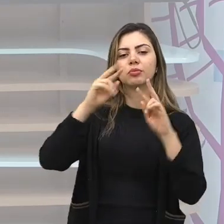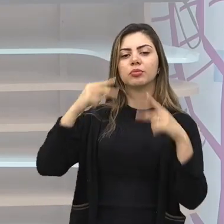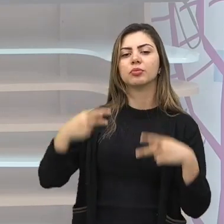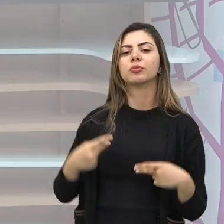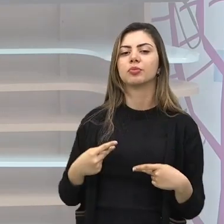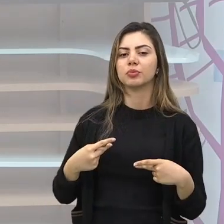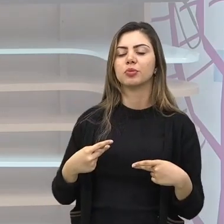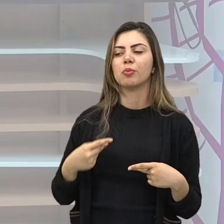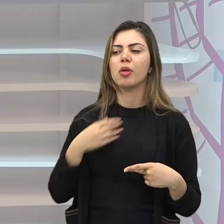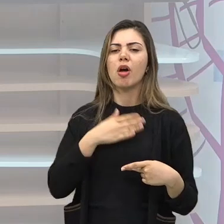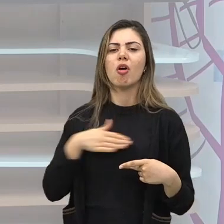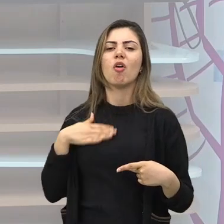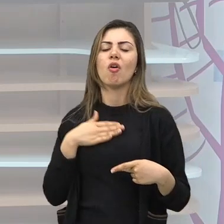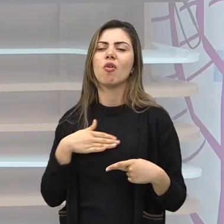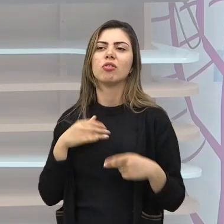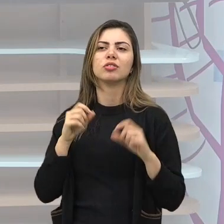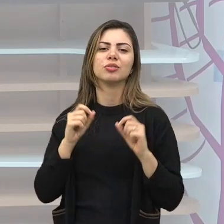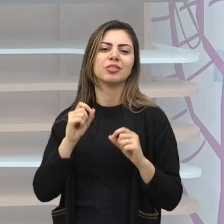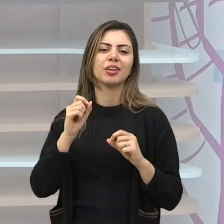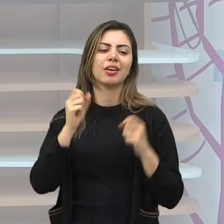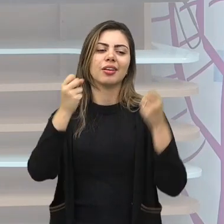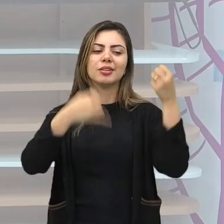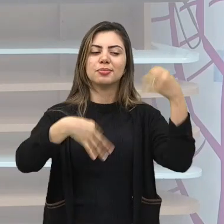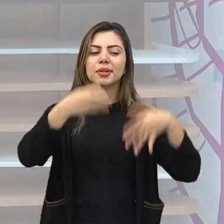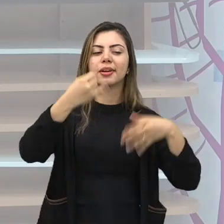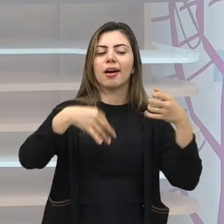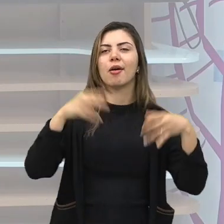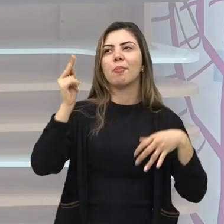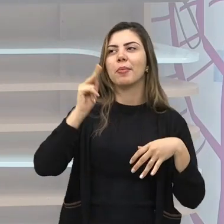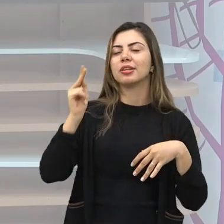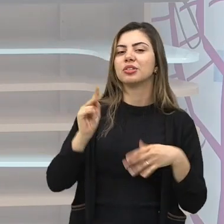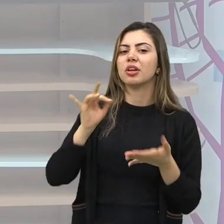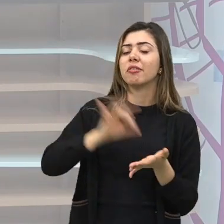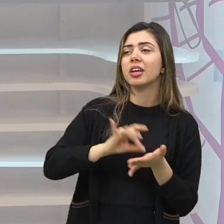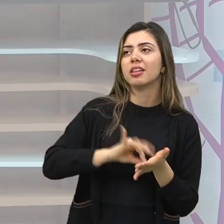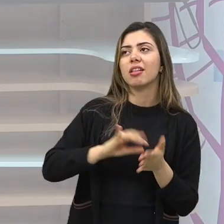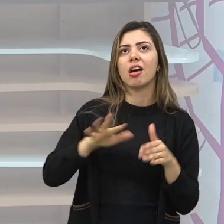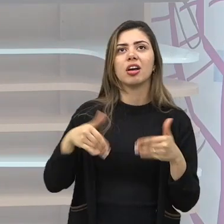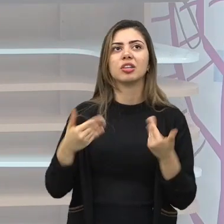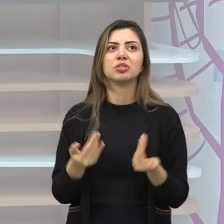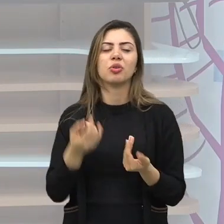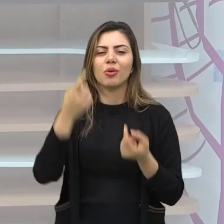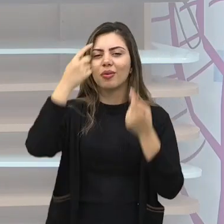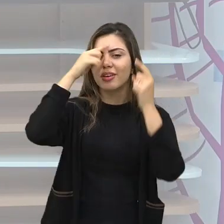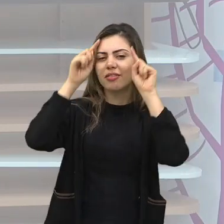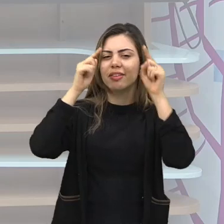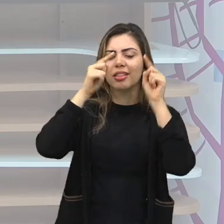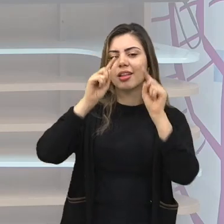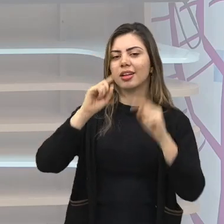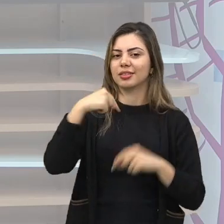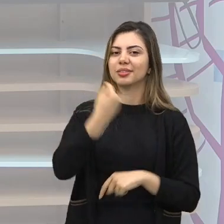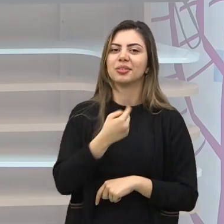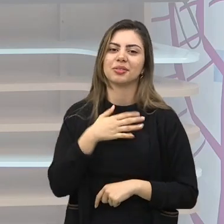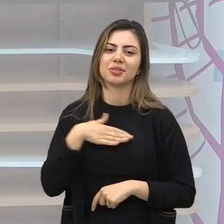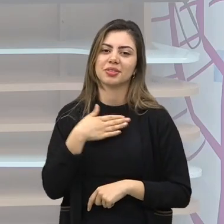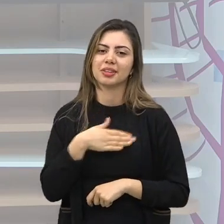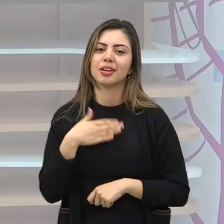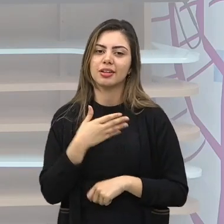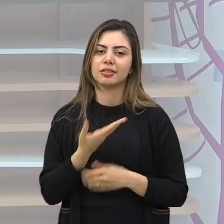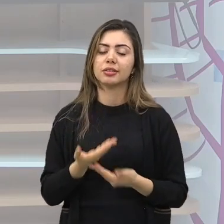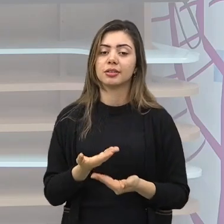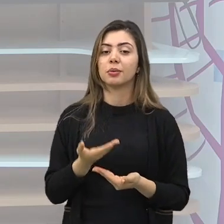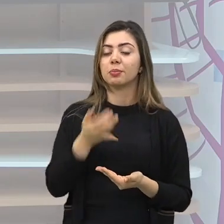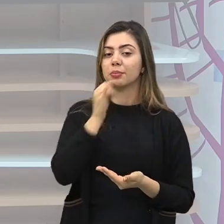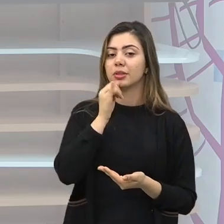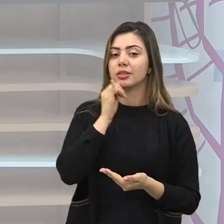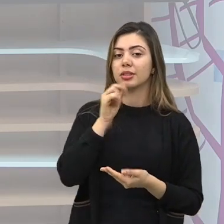é que não gosta de história, né, turminha? Seja história verdadeira, ou seja a história da ficção. No caso, o alienista é